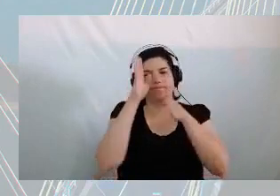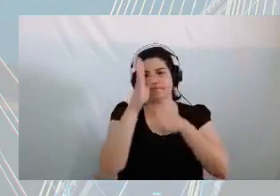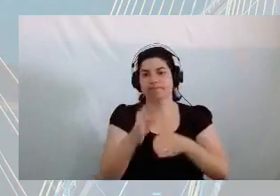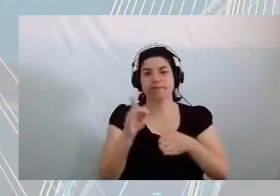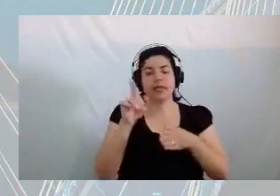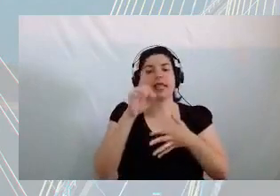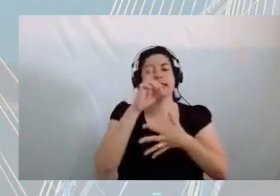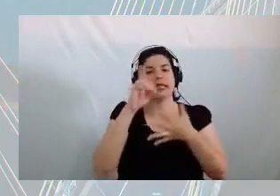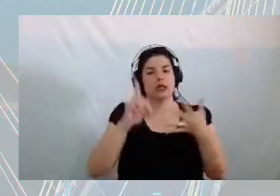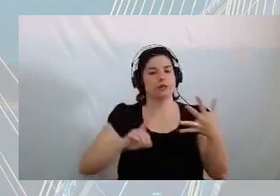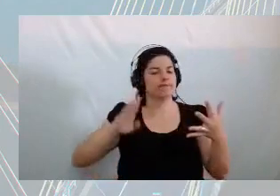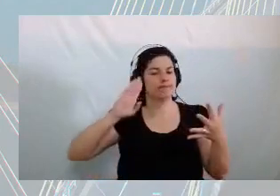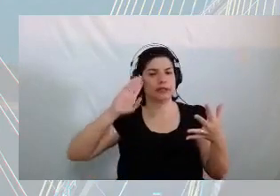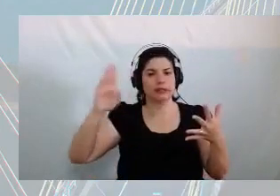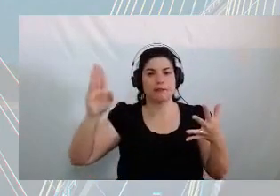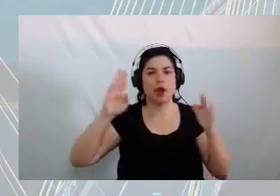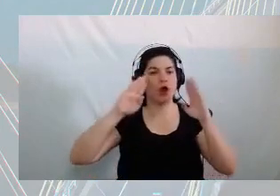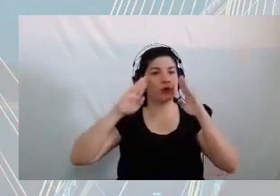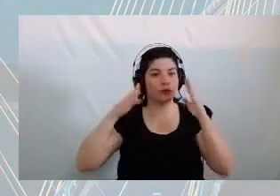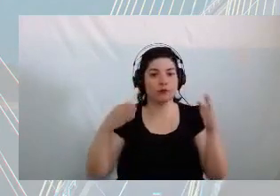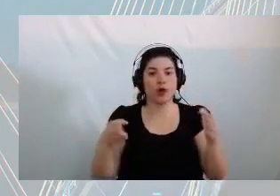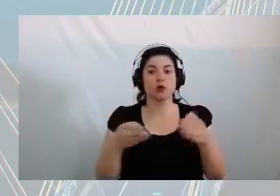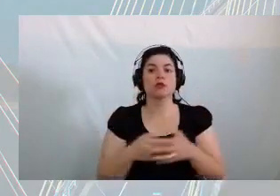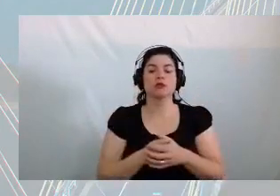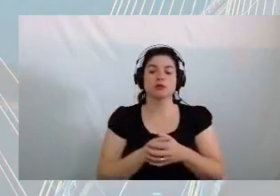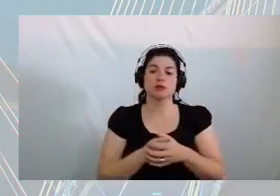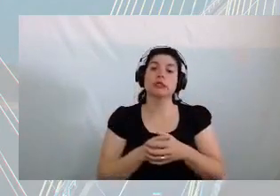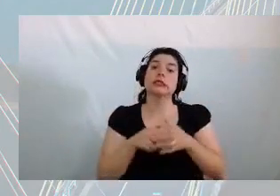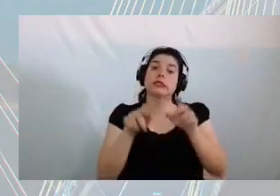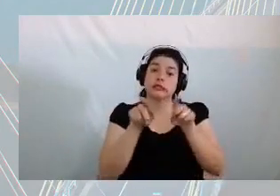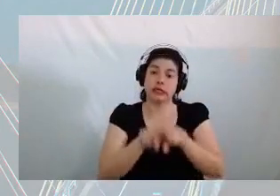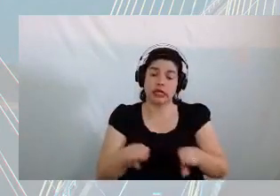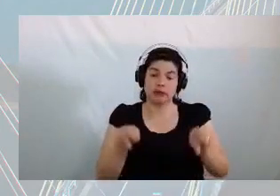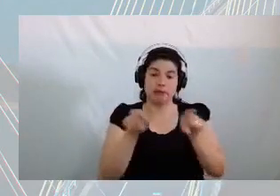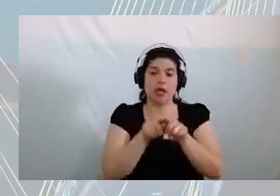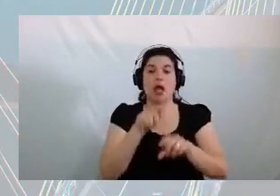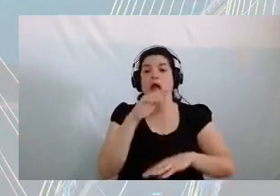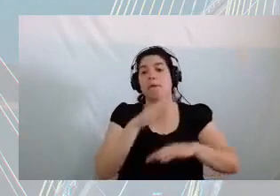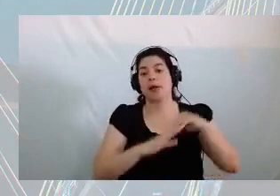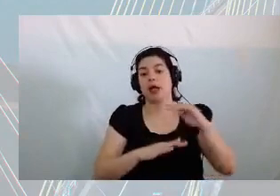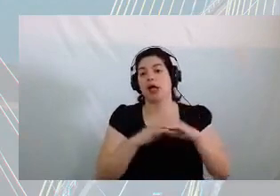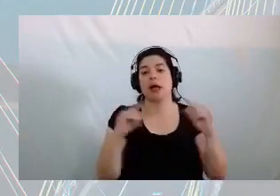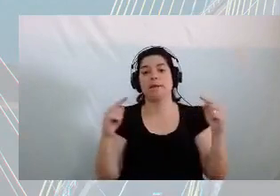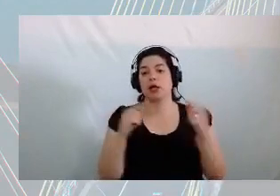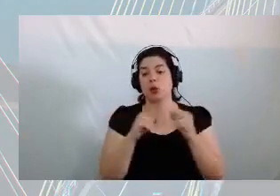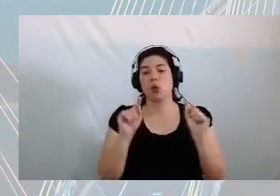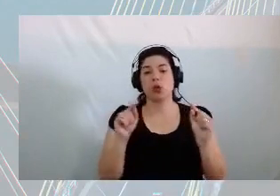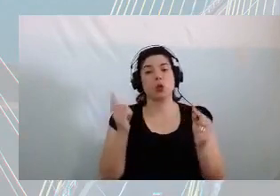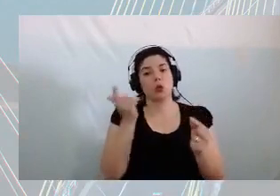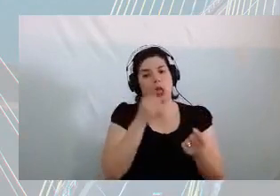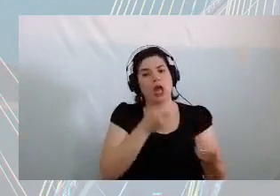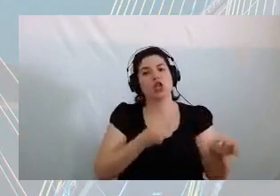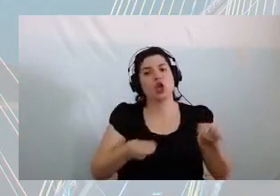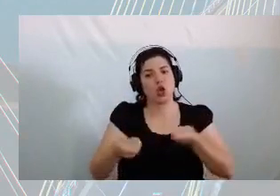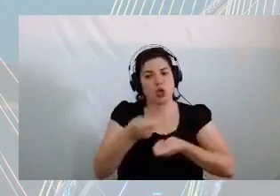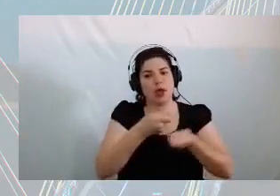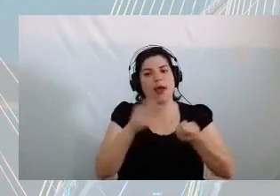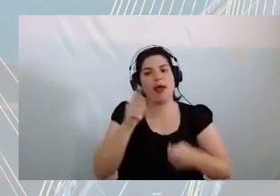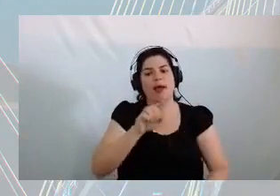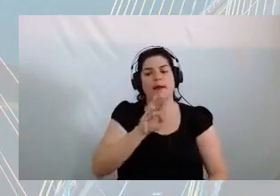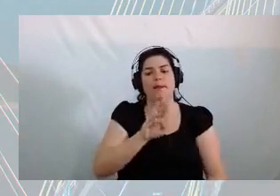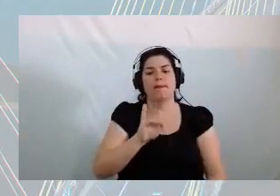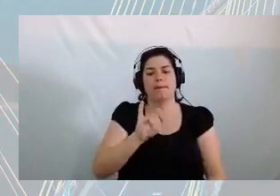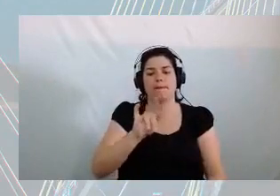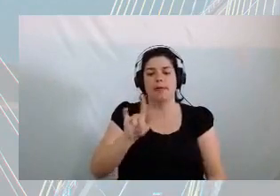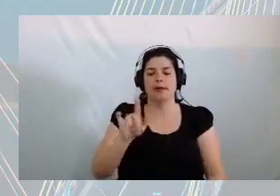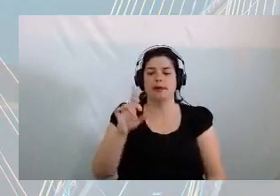né? Absolutamente. Isso quer dizer também, na prática, ter a capacidade de dominar a realidade do Big Data, né? Conhecer